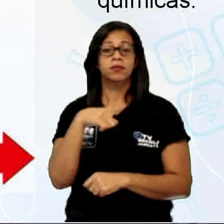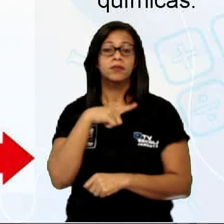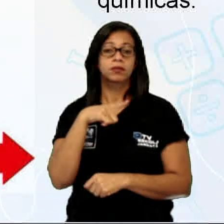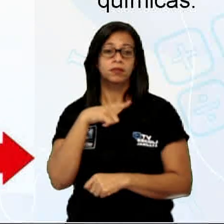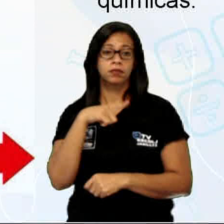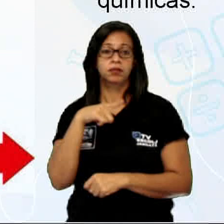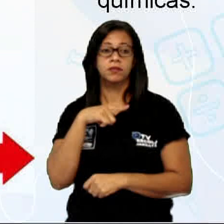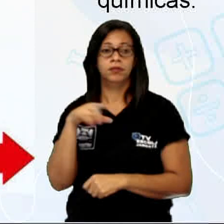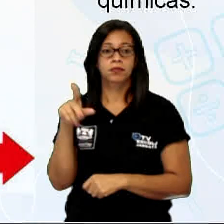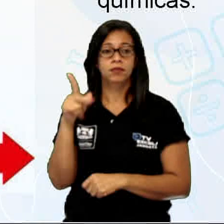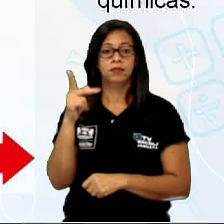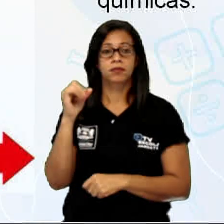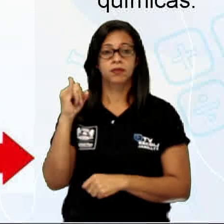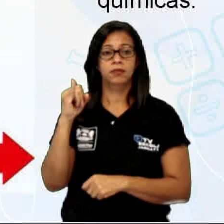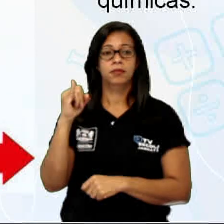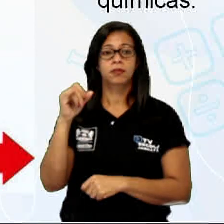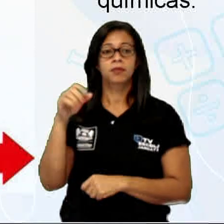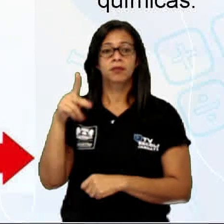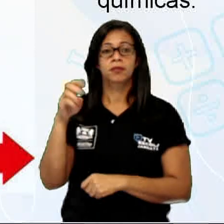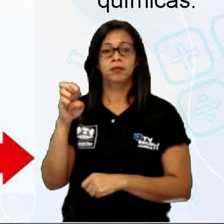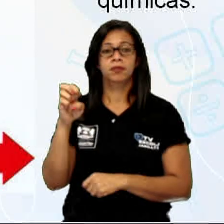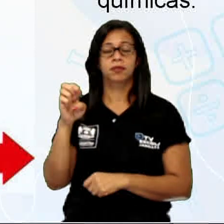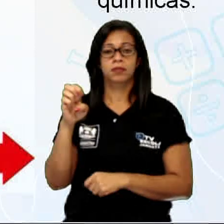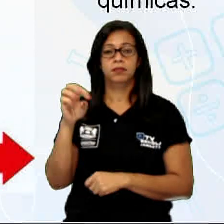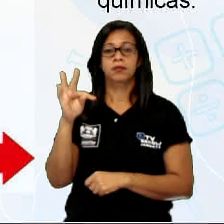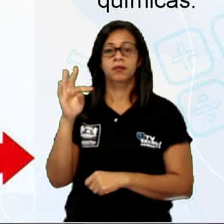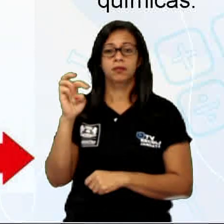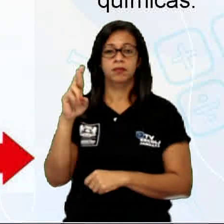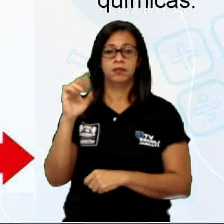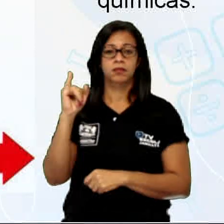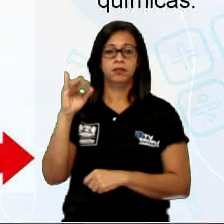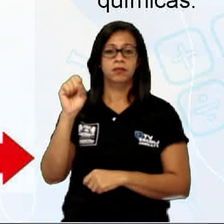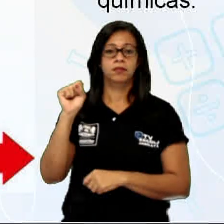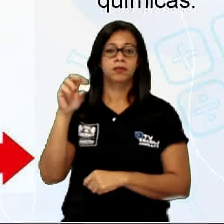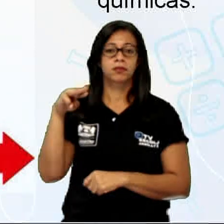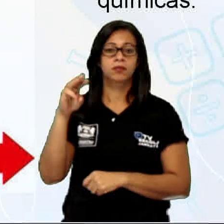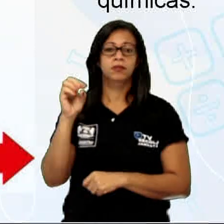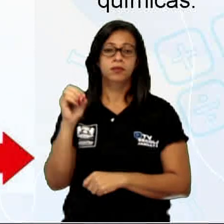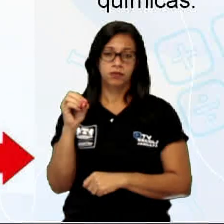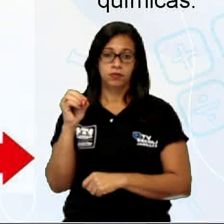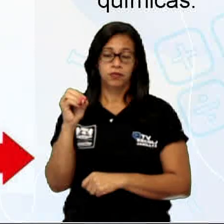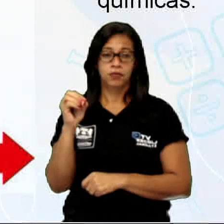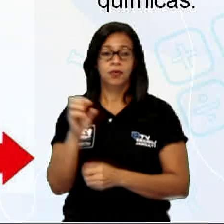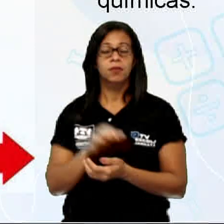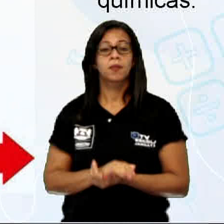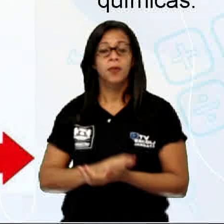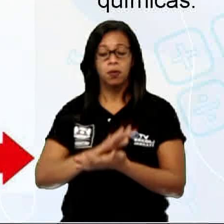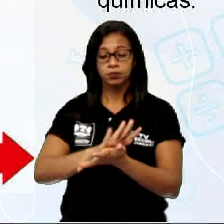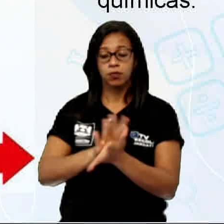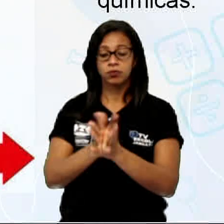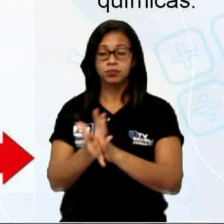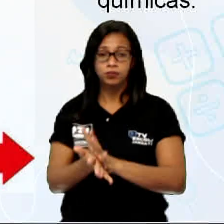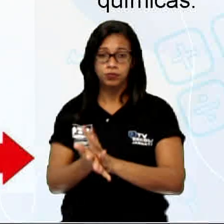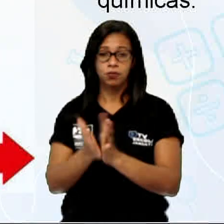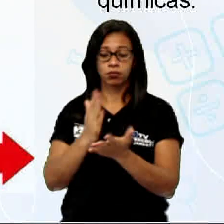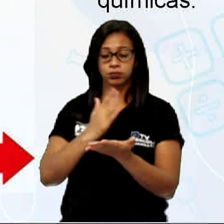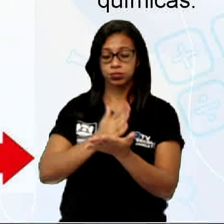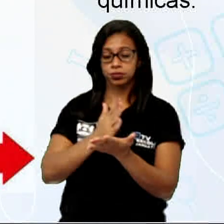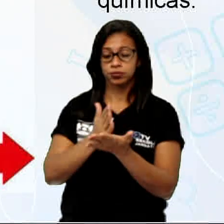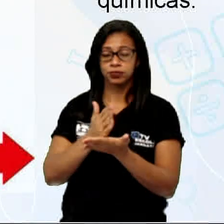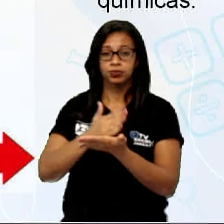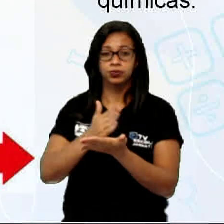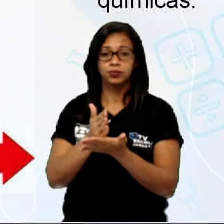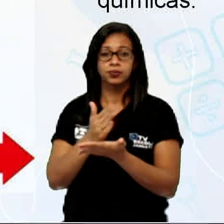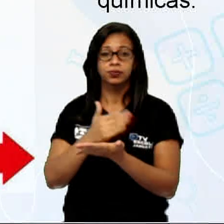a desagregação das partículas das rochas e minerais, que altera as